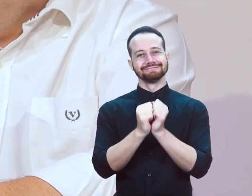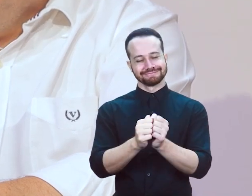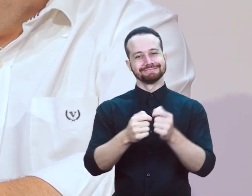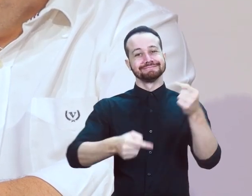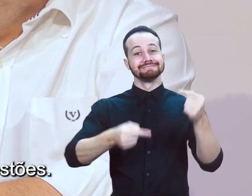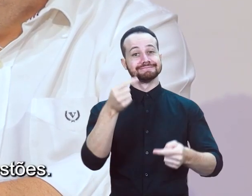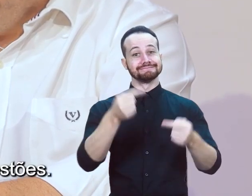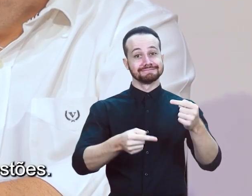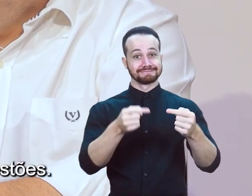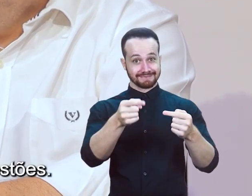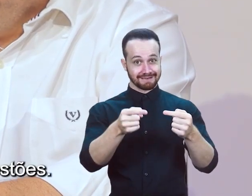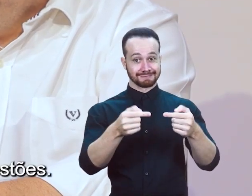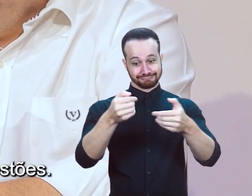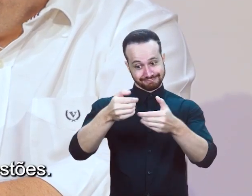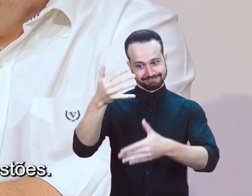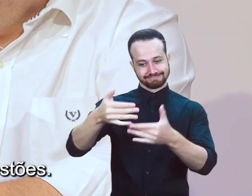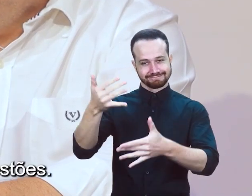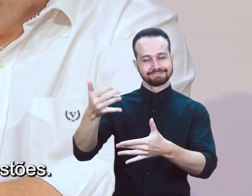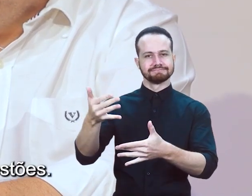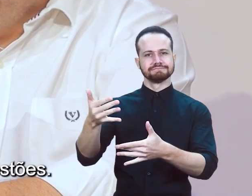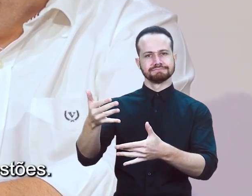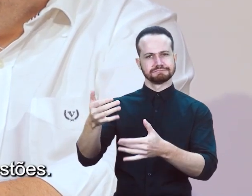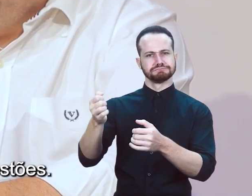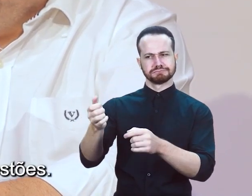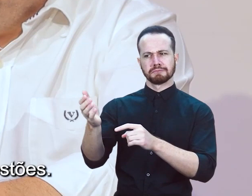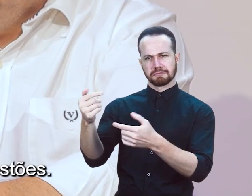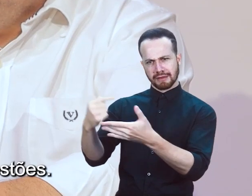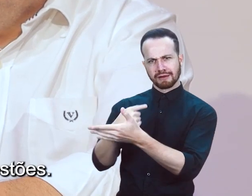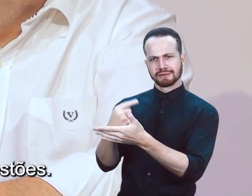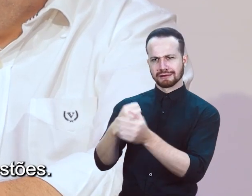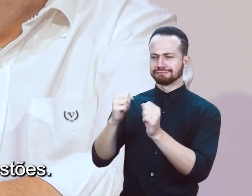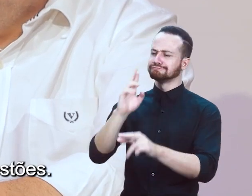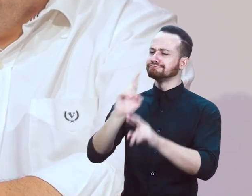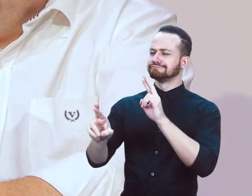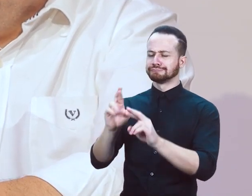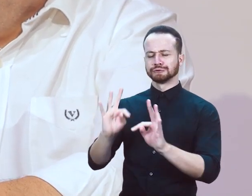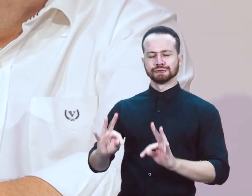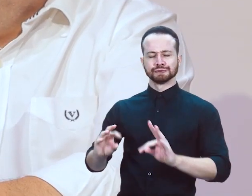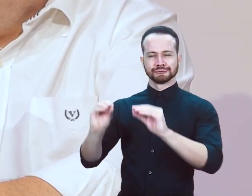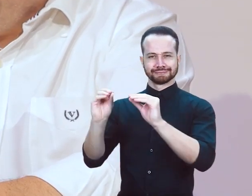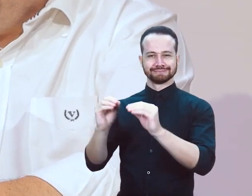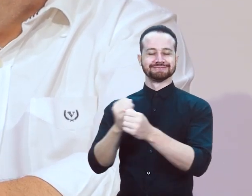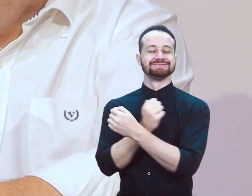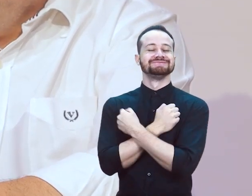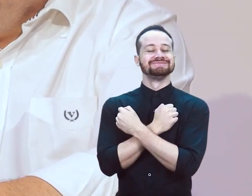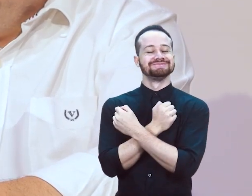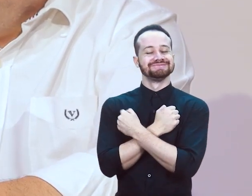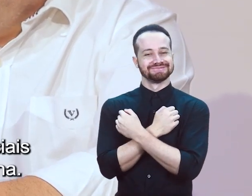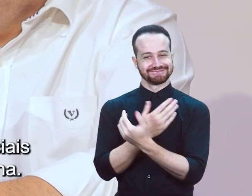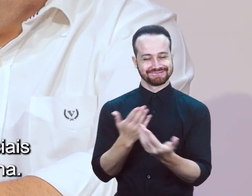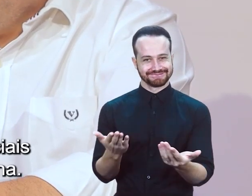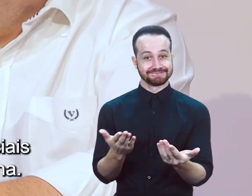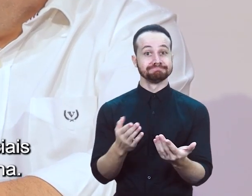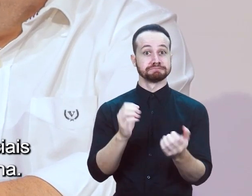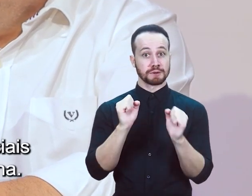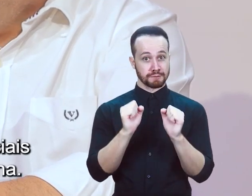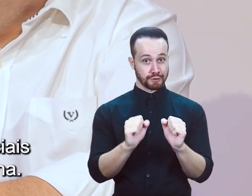conosco aí no chat, né? Vamos responder todas as questões. Grande abraço,